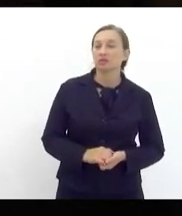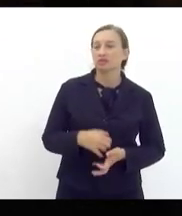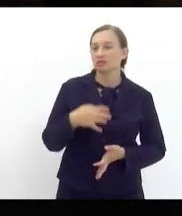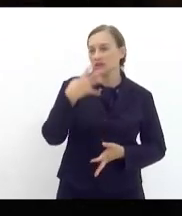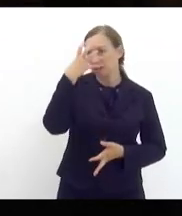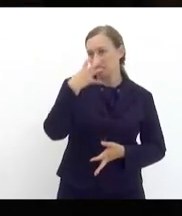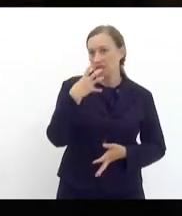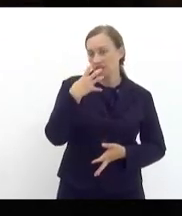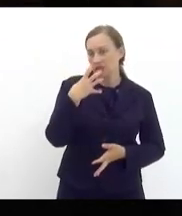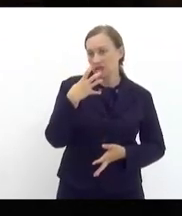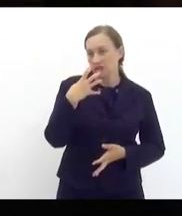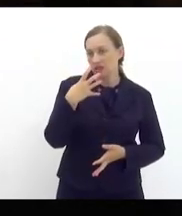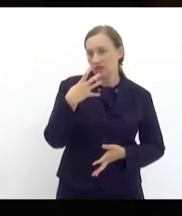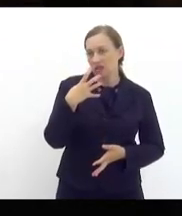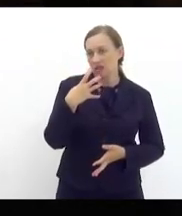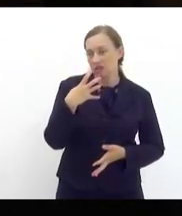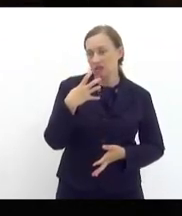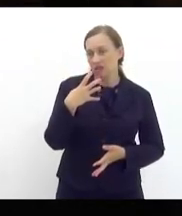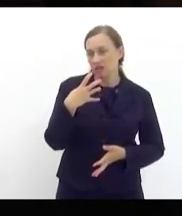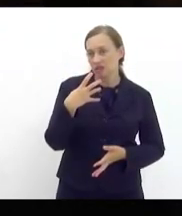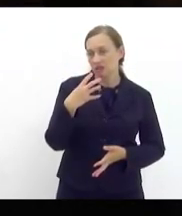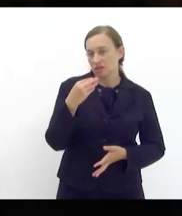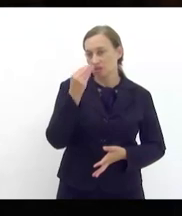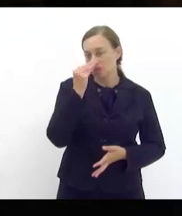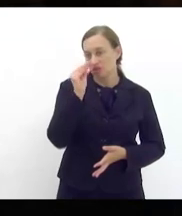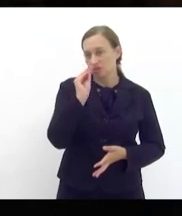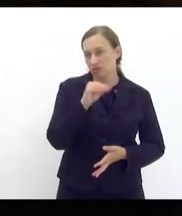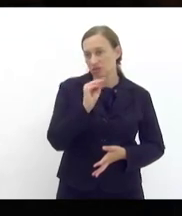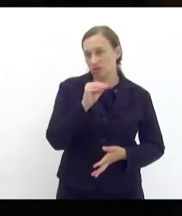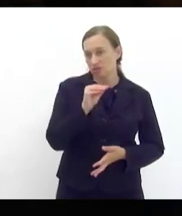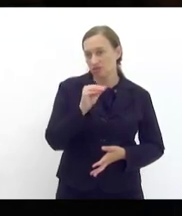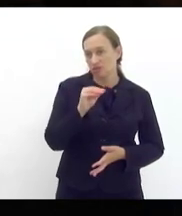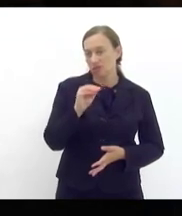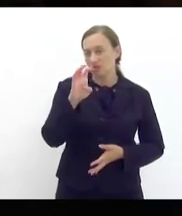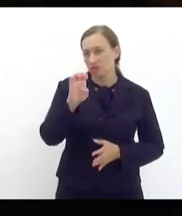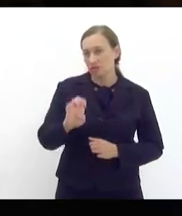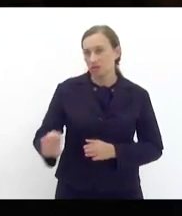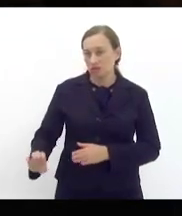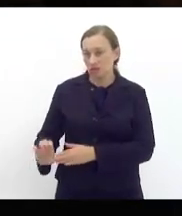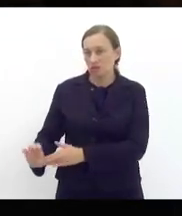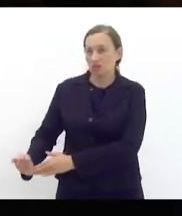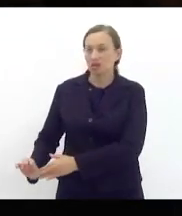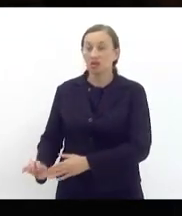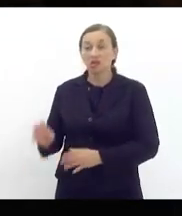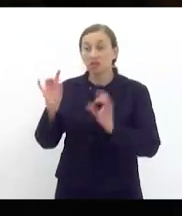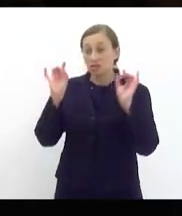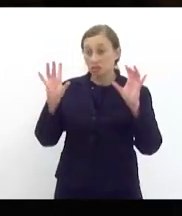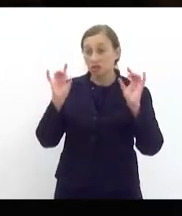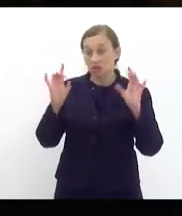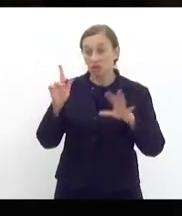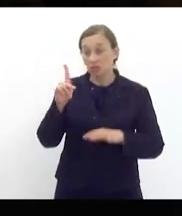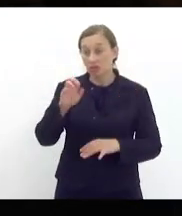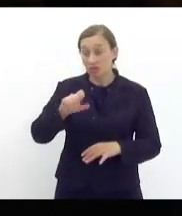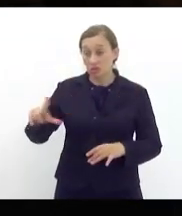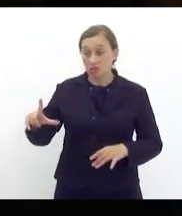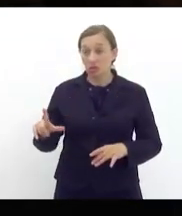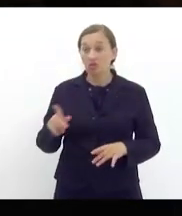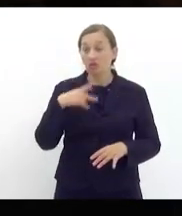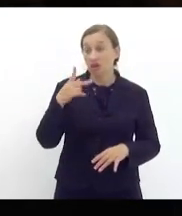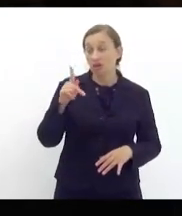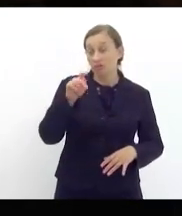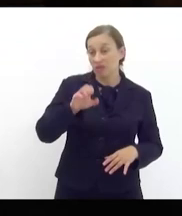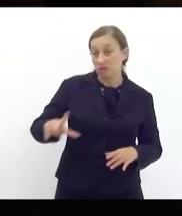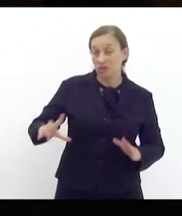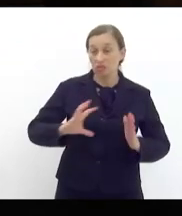tentativas de desabonar a esquerda em especial o pessoal inclusive chamando o pessoal como